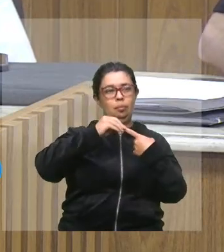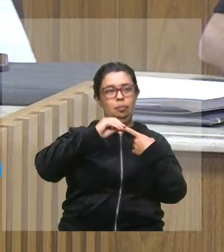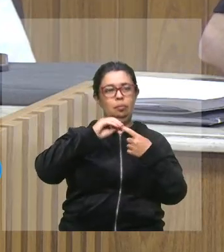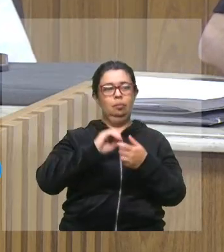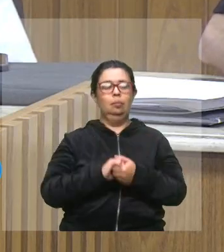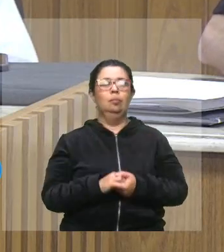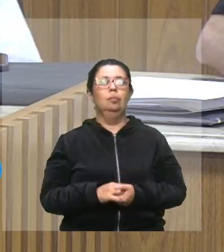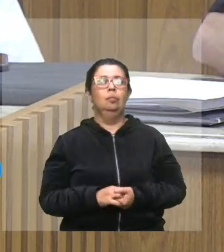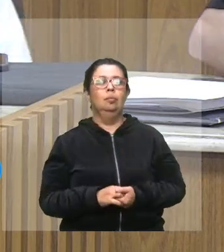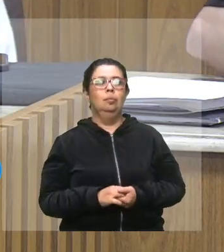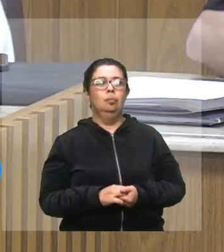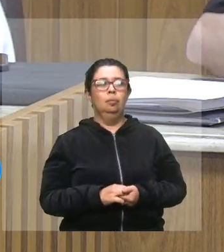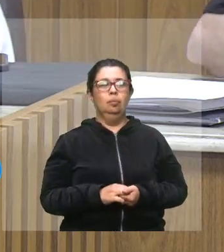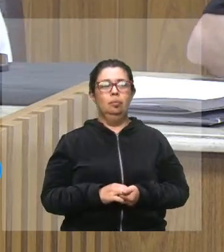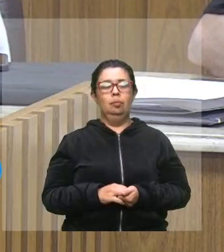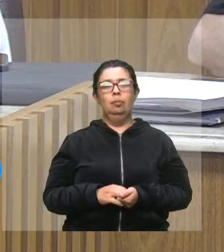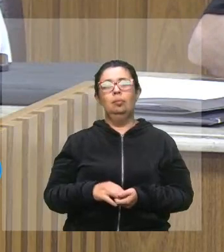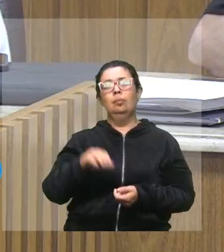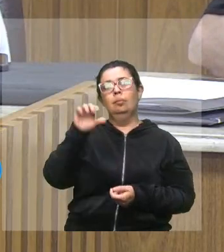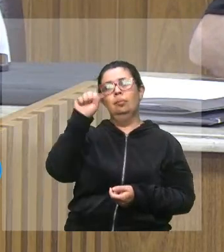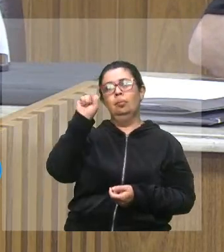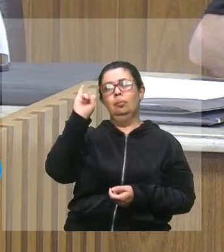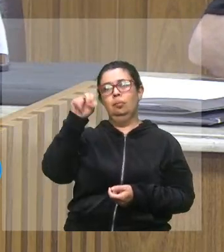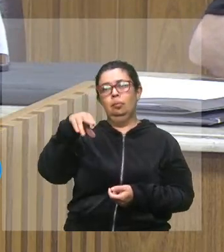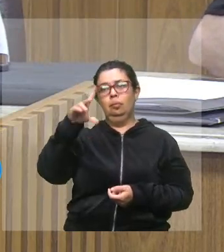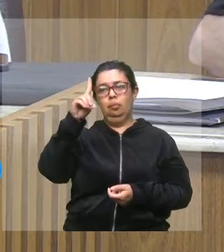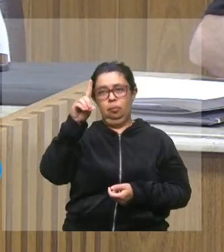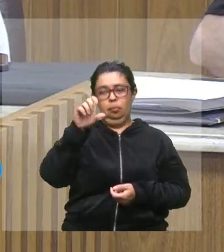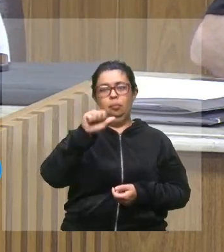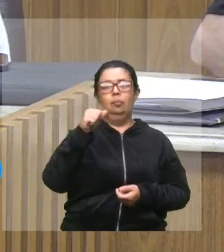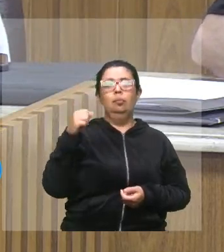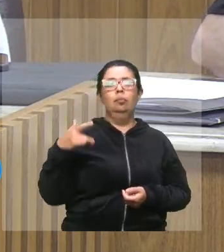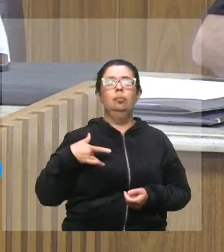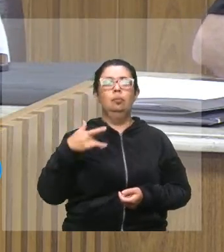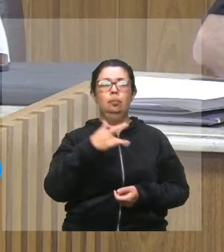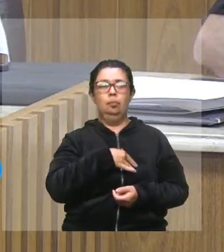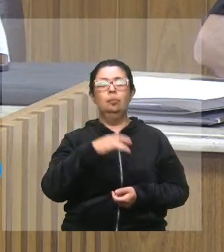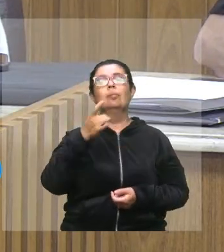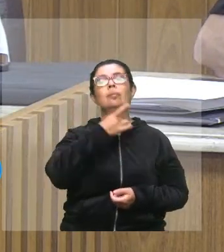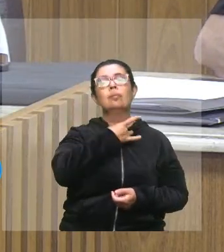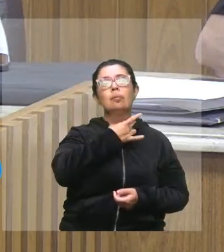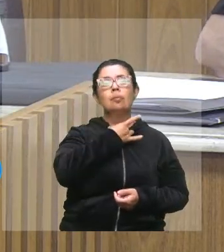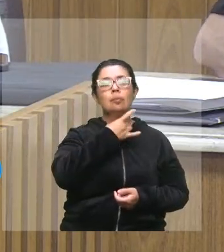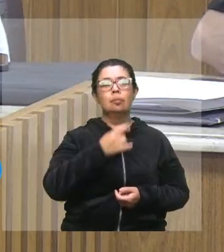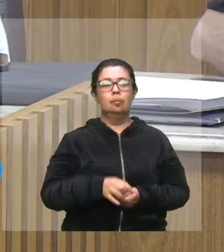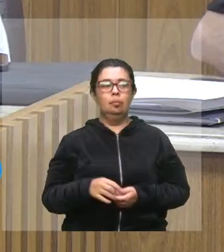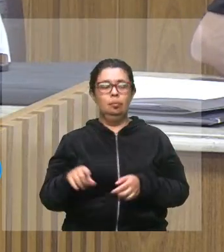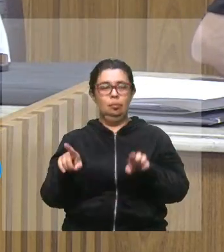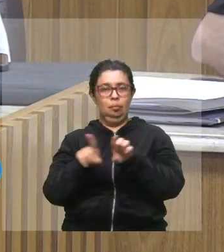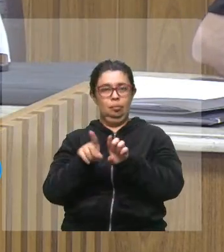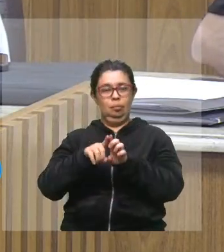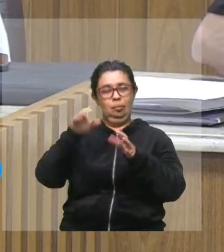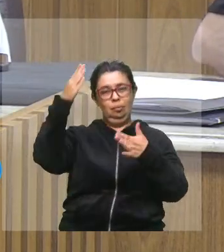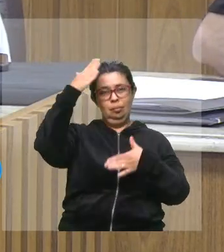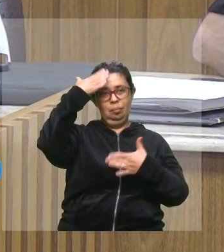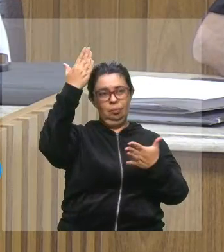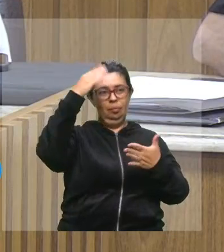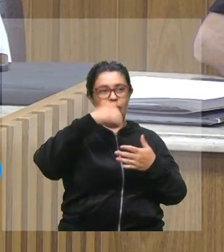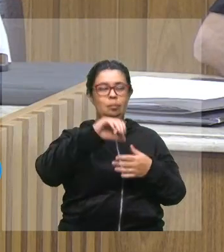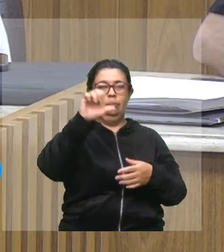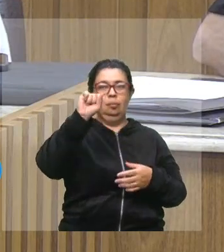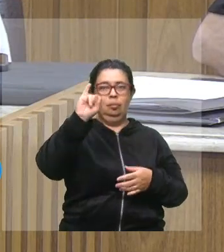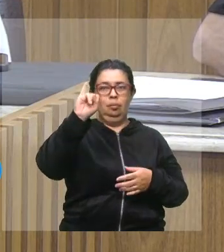diretora regional do Sind Saúde, subsede de Marília. Também queria agradecer a presença da